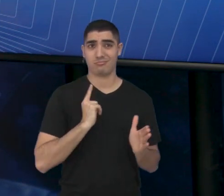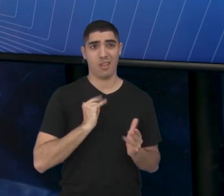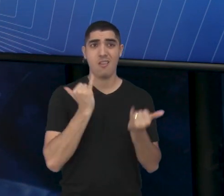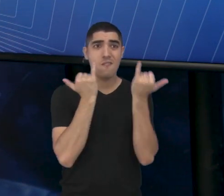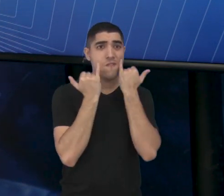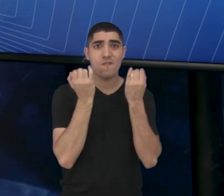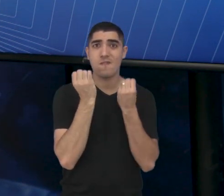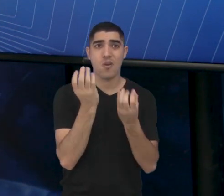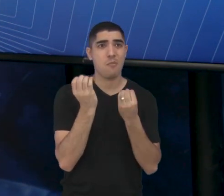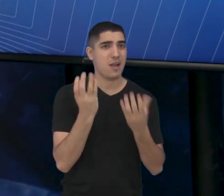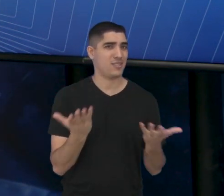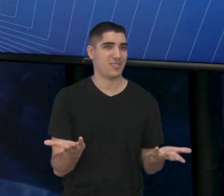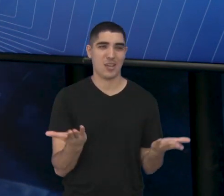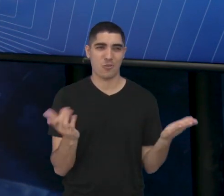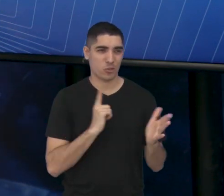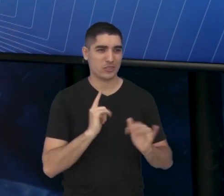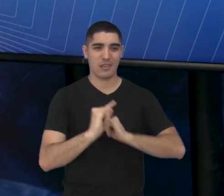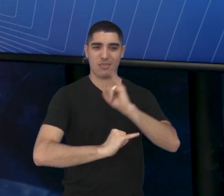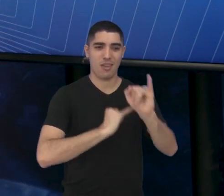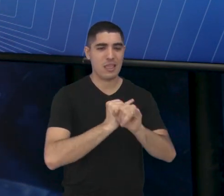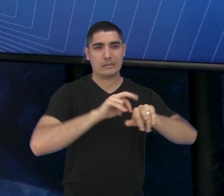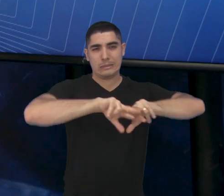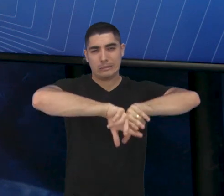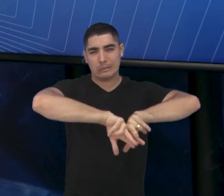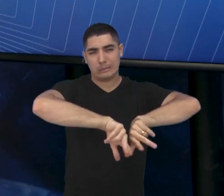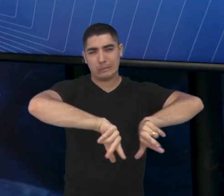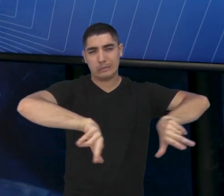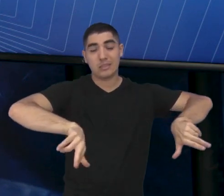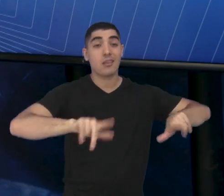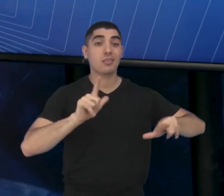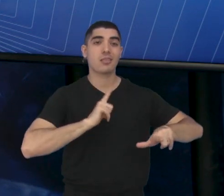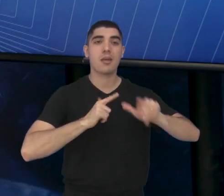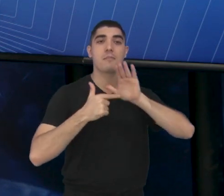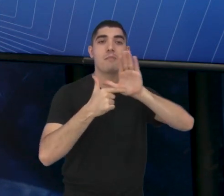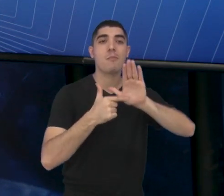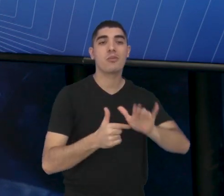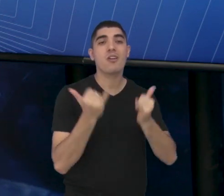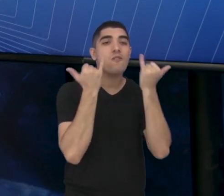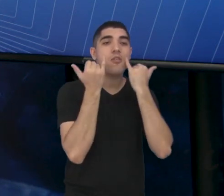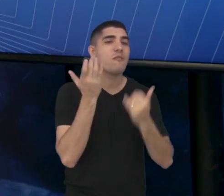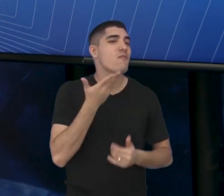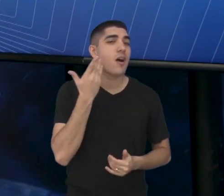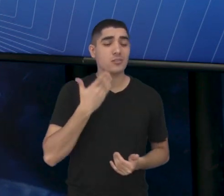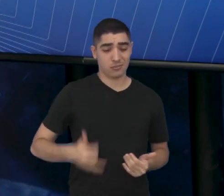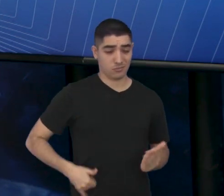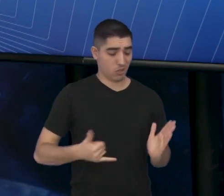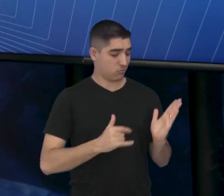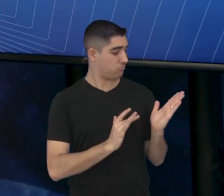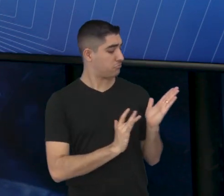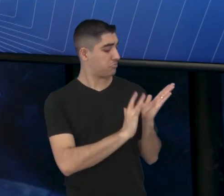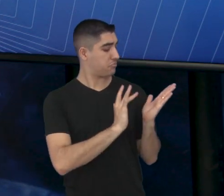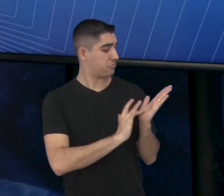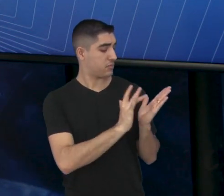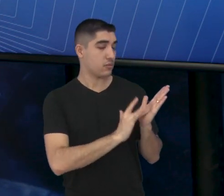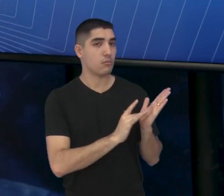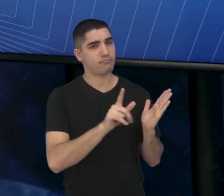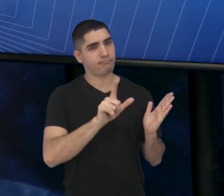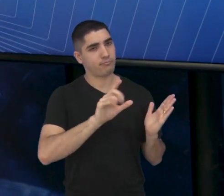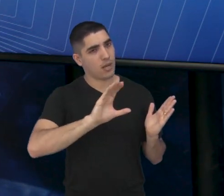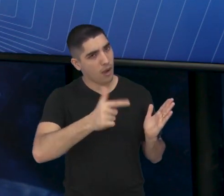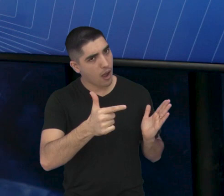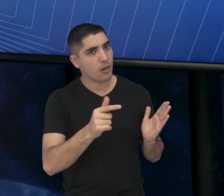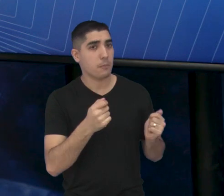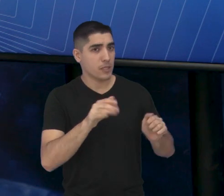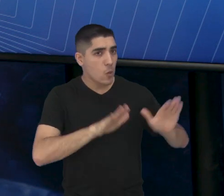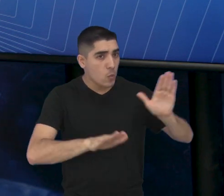o passado do candidato, quais são as suas propostas, porque a gente tem qualquer informação na palma da mão. Logicamente que tomando